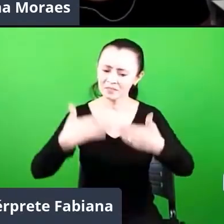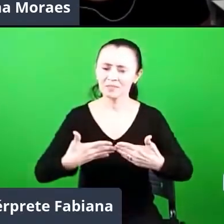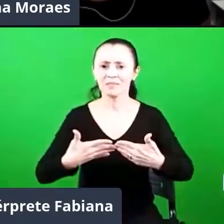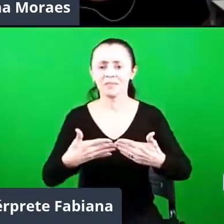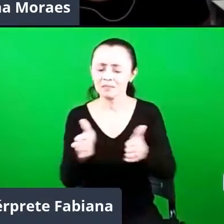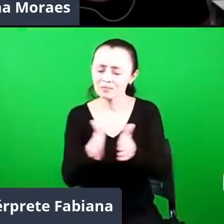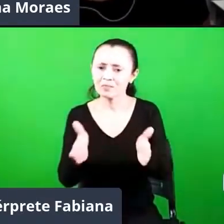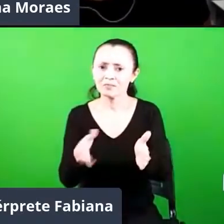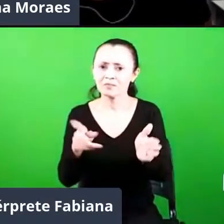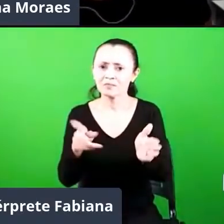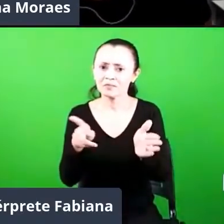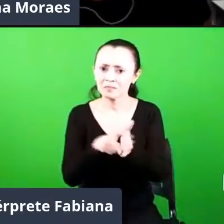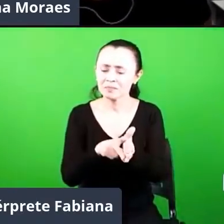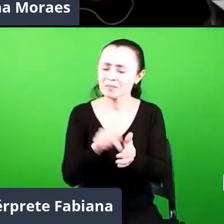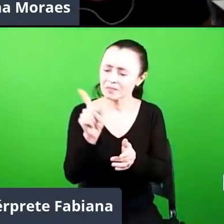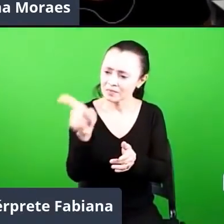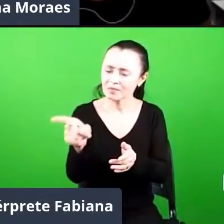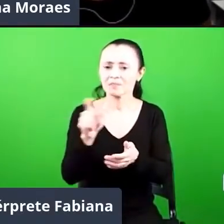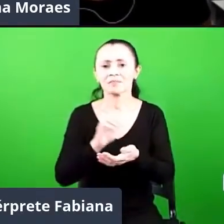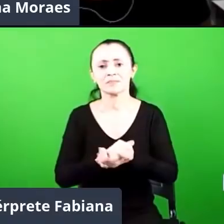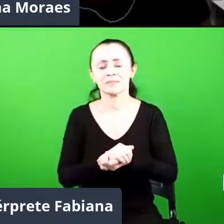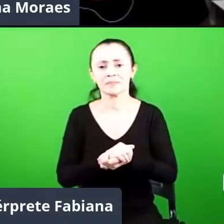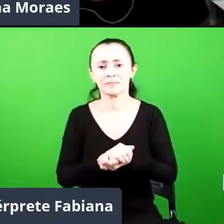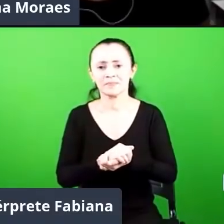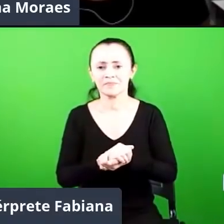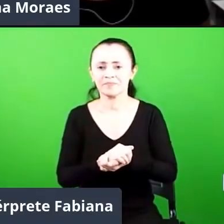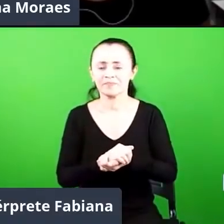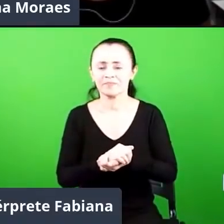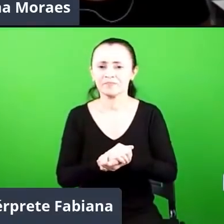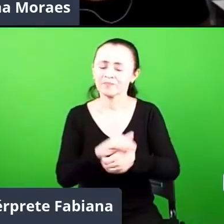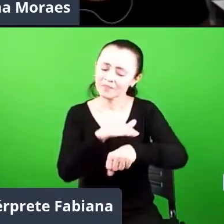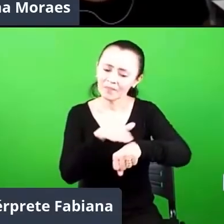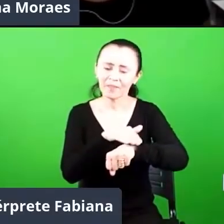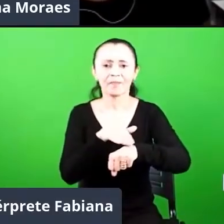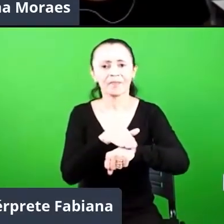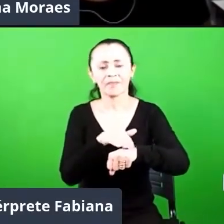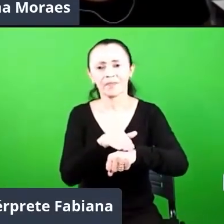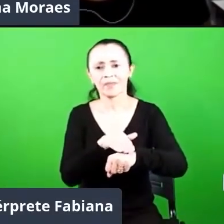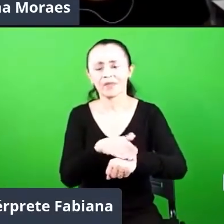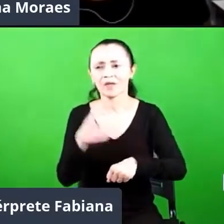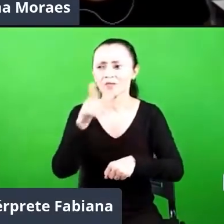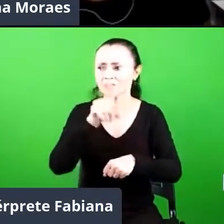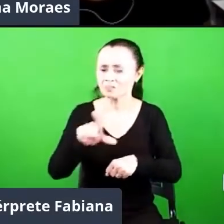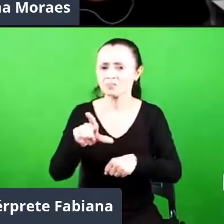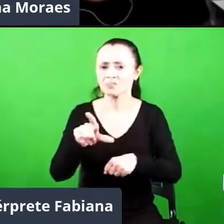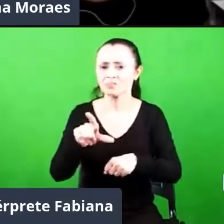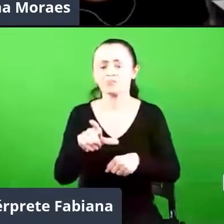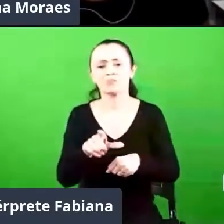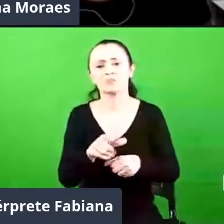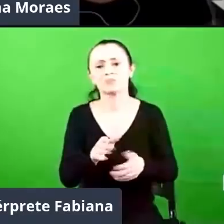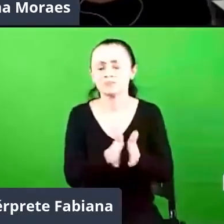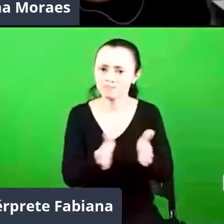dia a dia dela, né? Como conversamos em outro momento, né, professora?